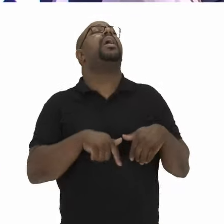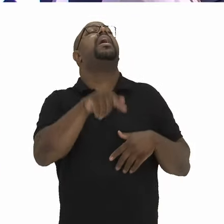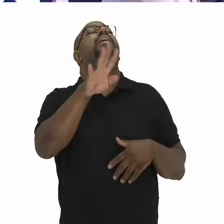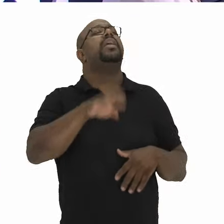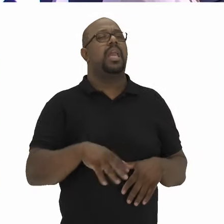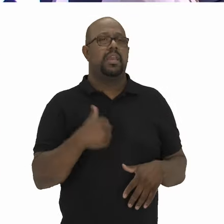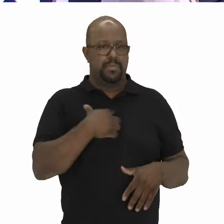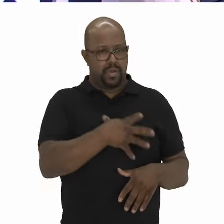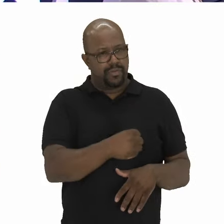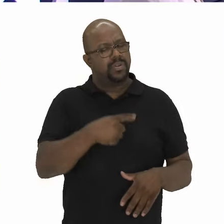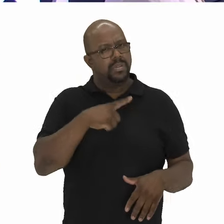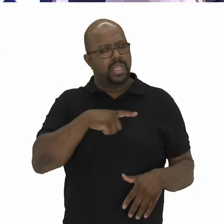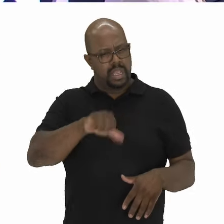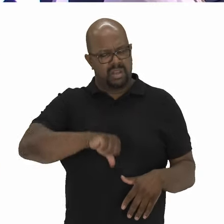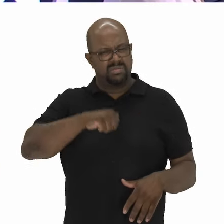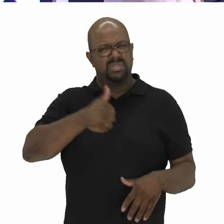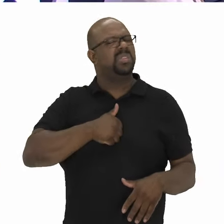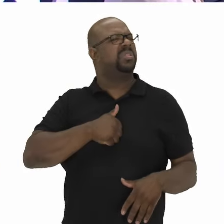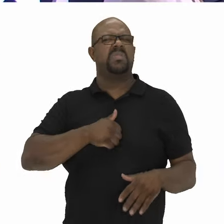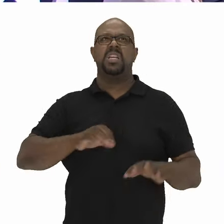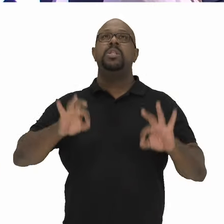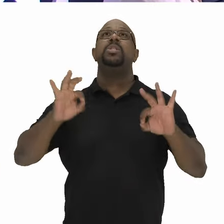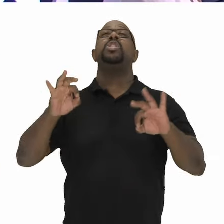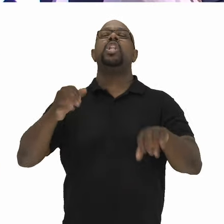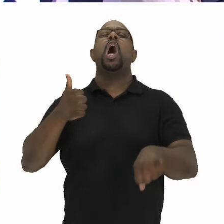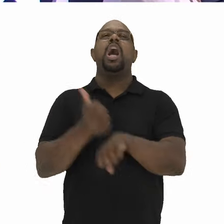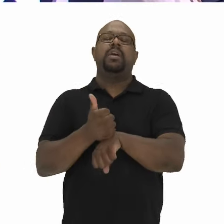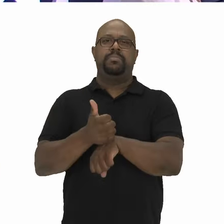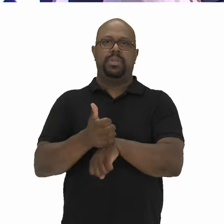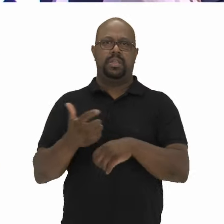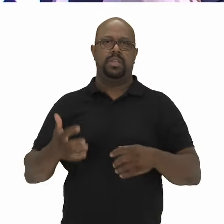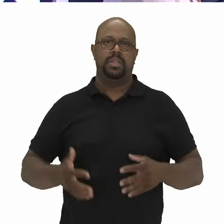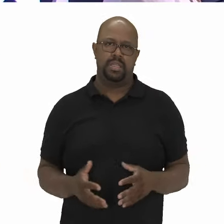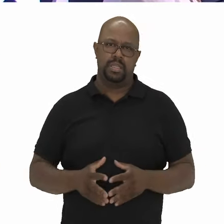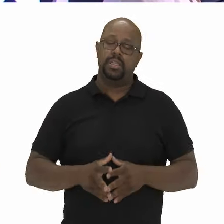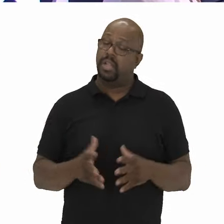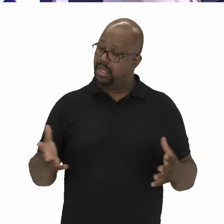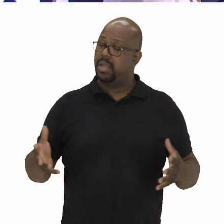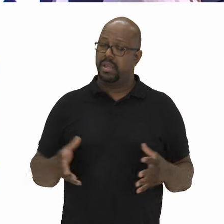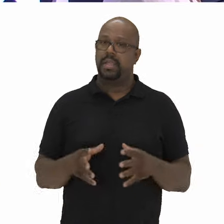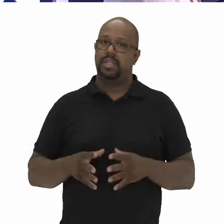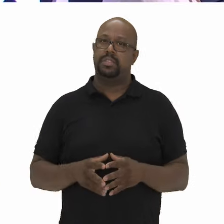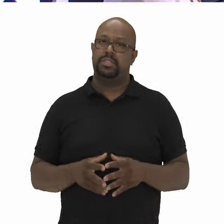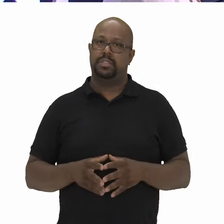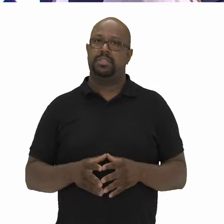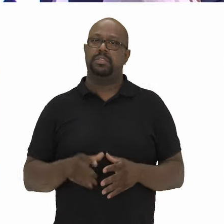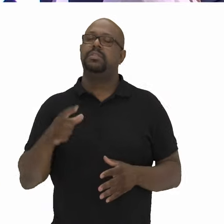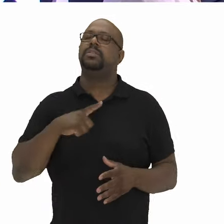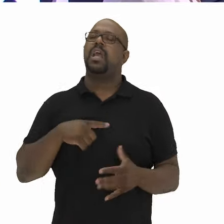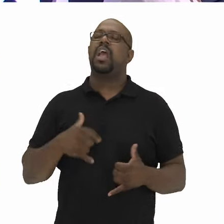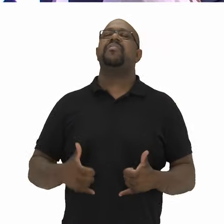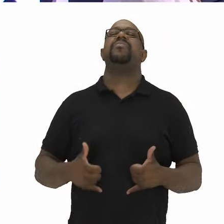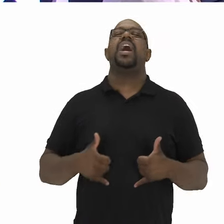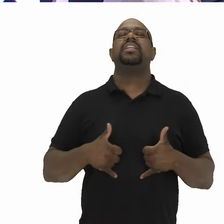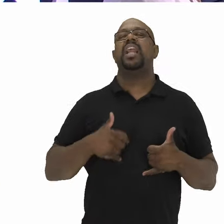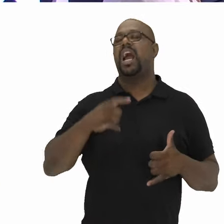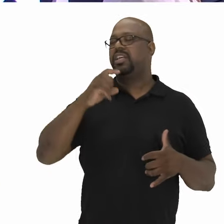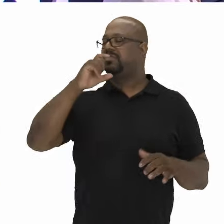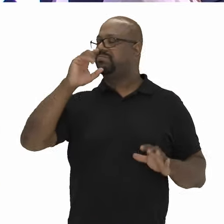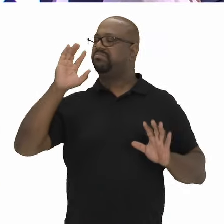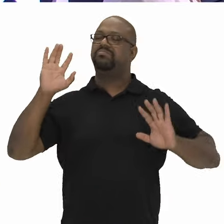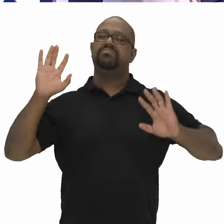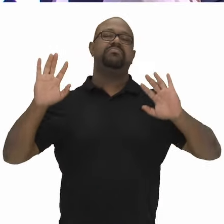para quem meu filho tem uma autoestima enorme uhum entendeu tem a vaidade